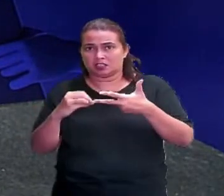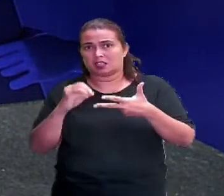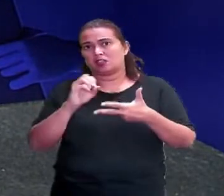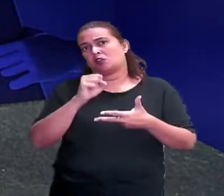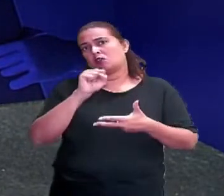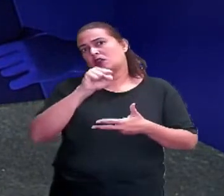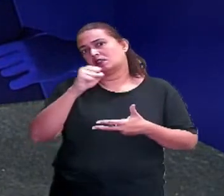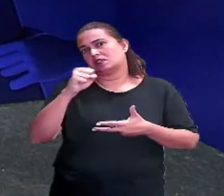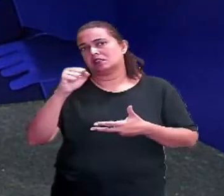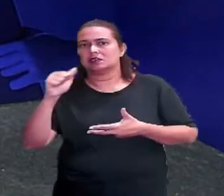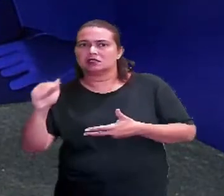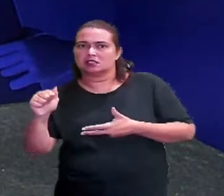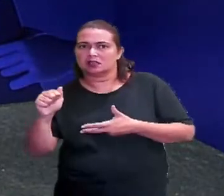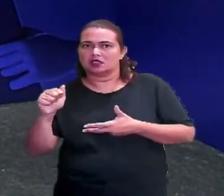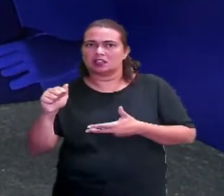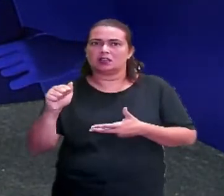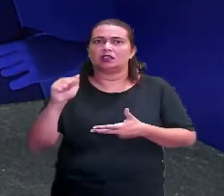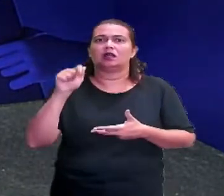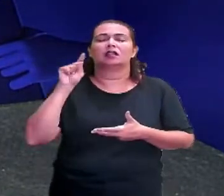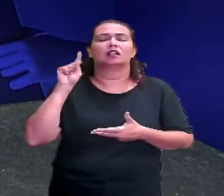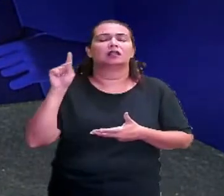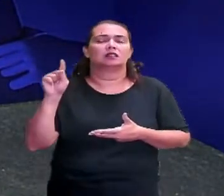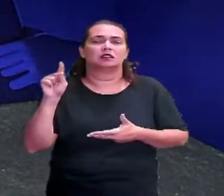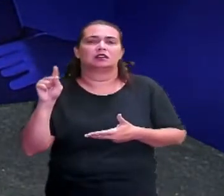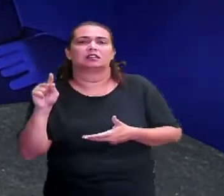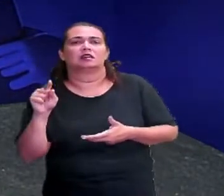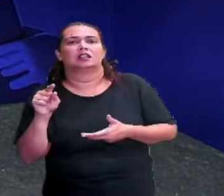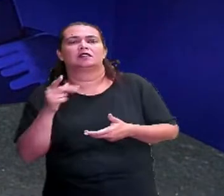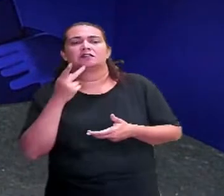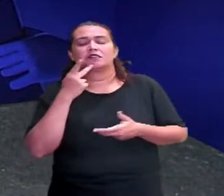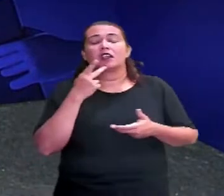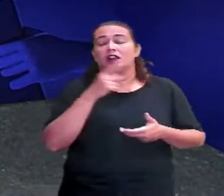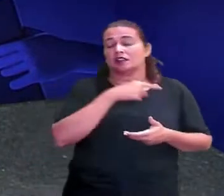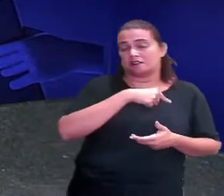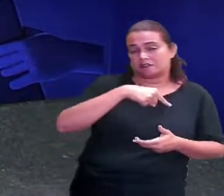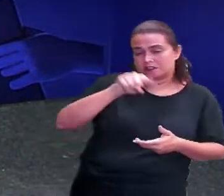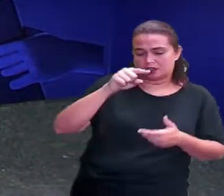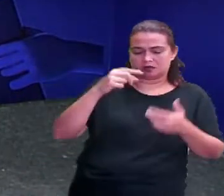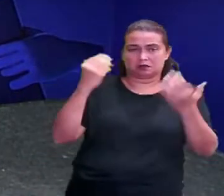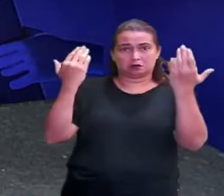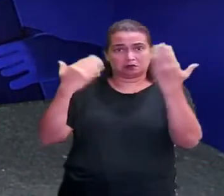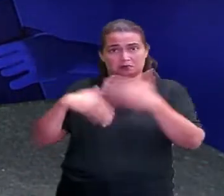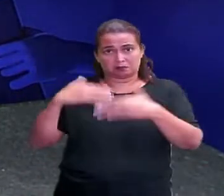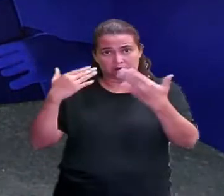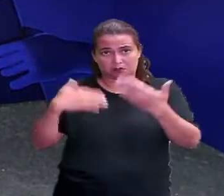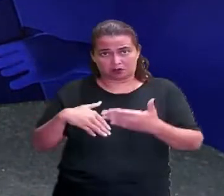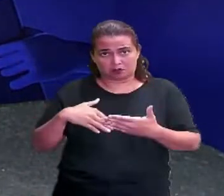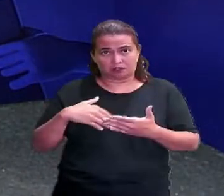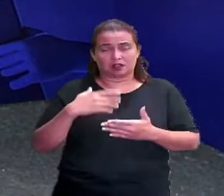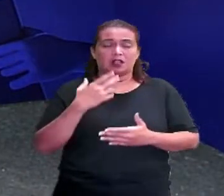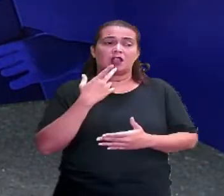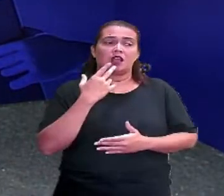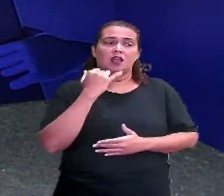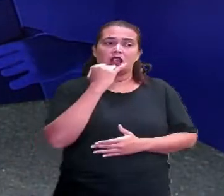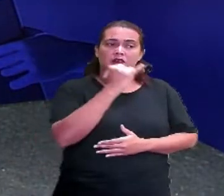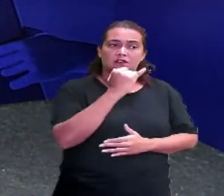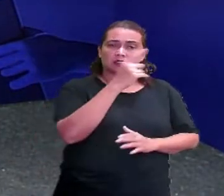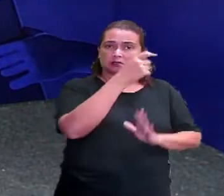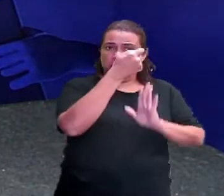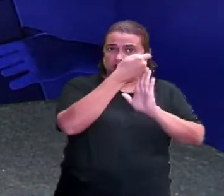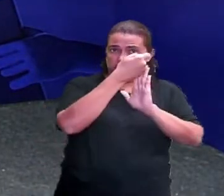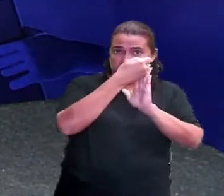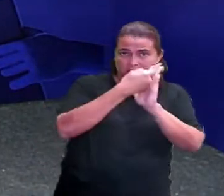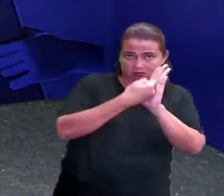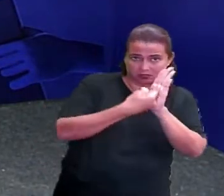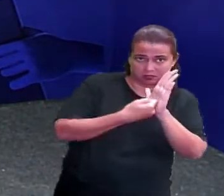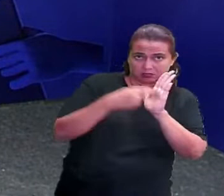né, eles solicitam, eles exigem, eles demandam que a pessoa, quando for escrever ali a redação, for